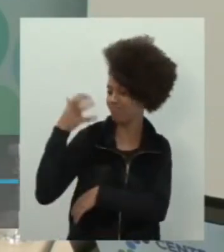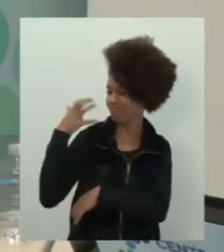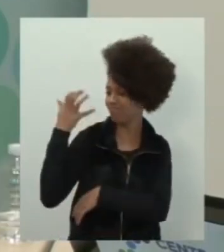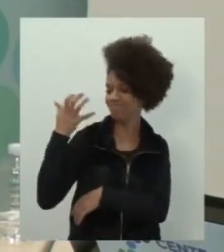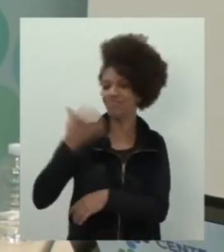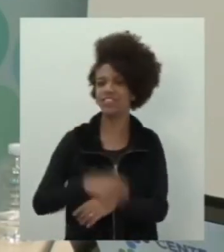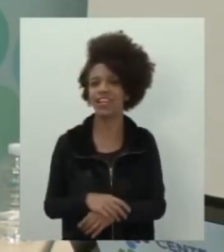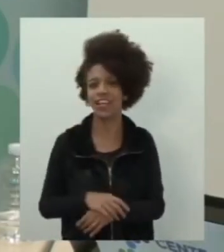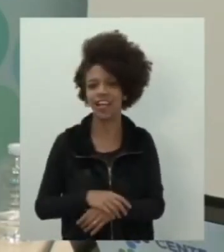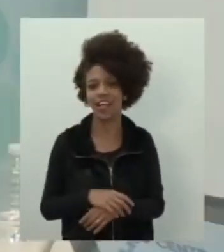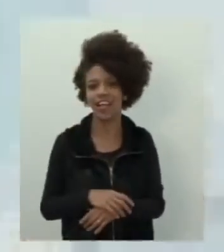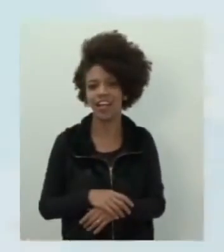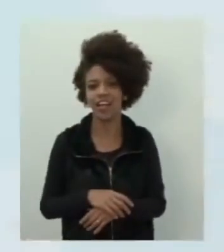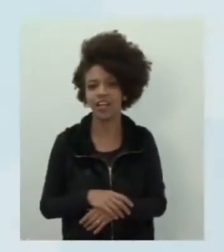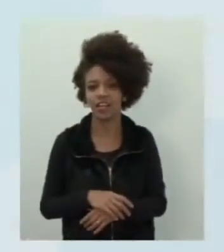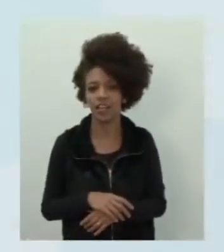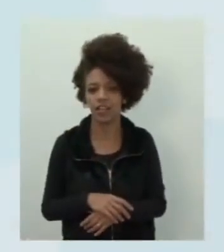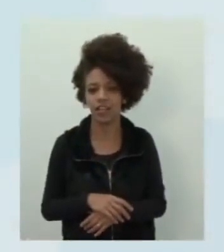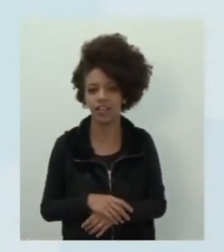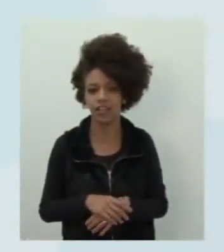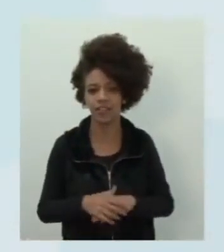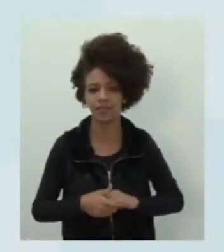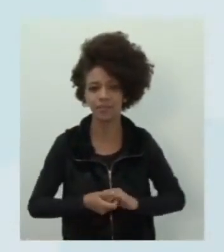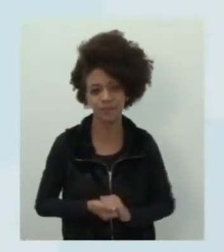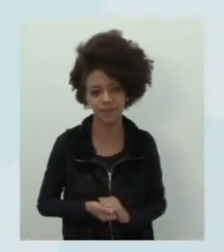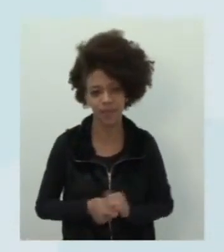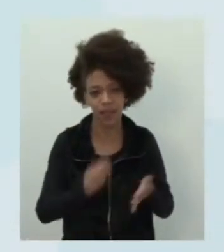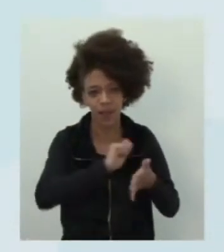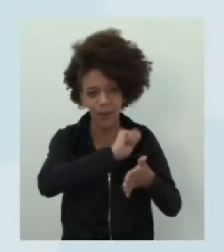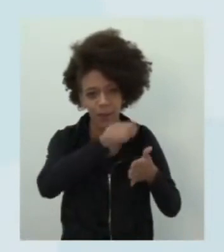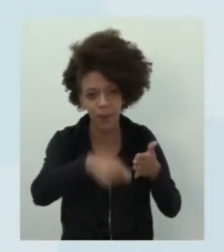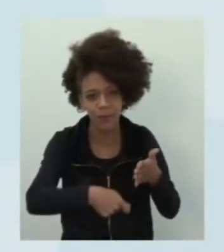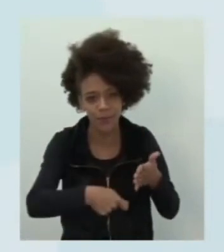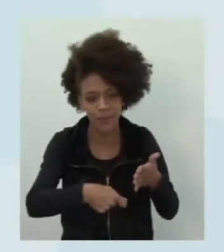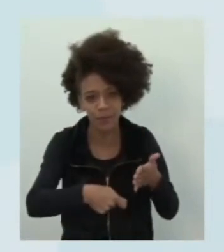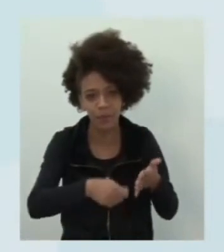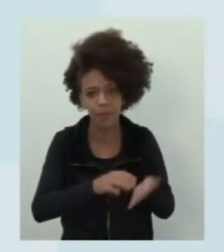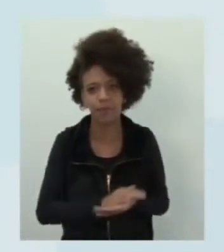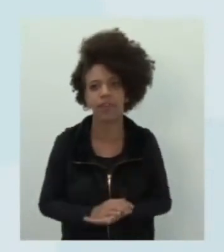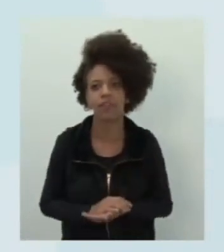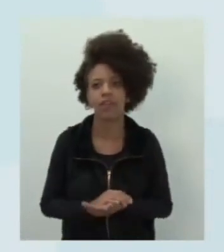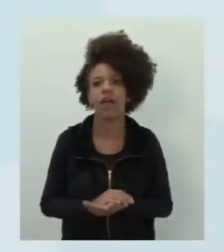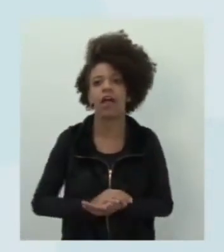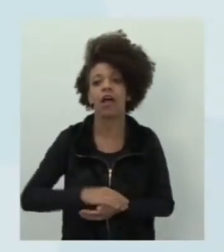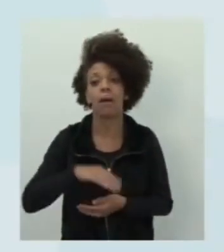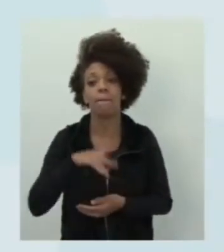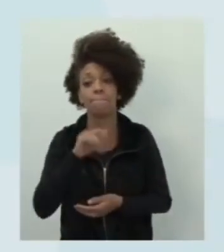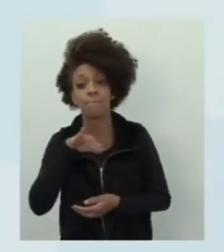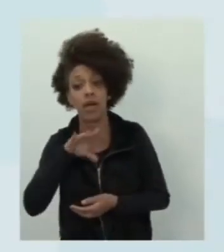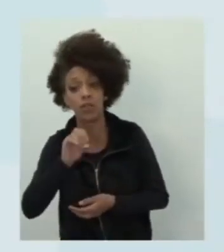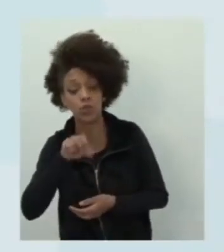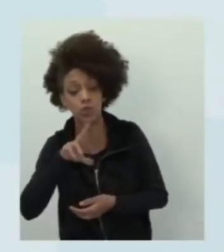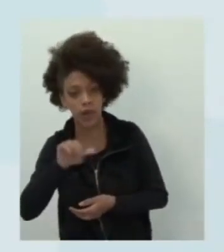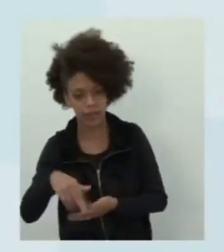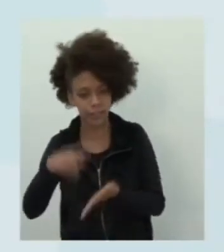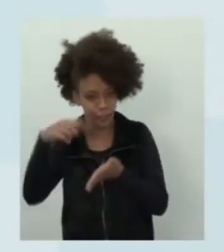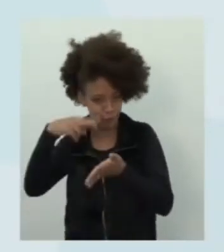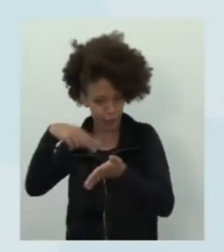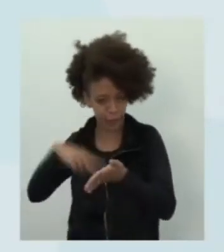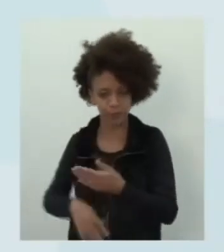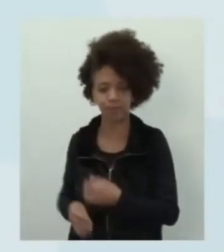da Ribeirinha ou Cantiga de Guarvaia. O autor, que ele escreveu, né, Paio Soares de Taveróis. Vou ler para